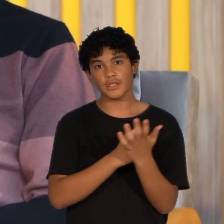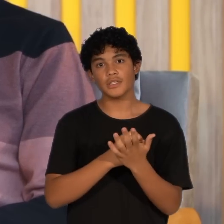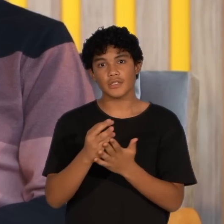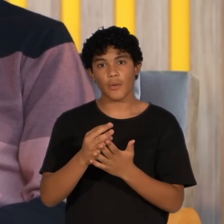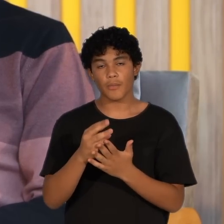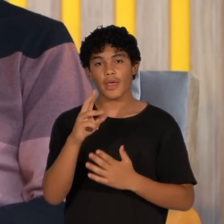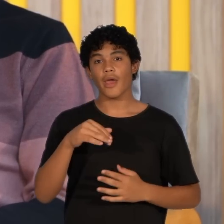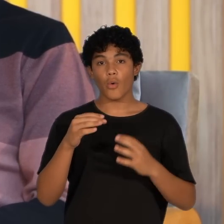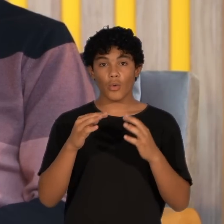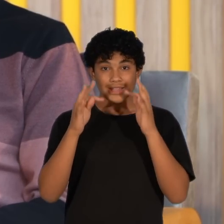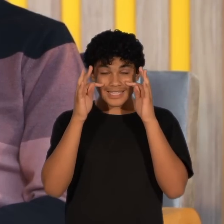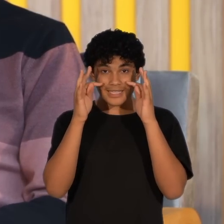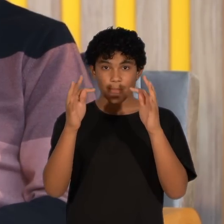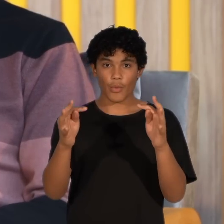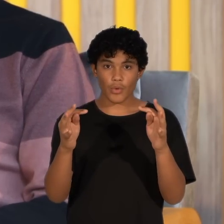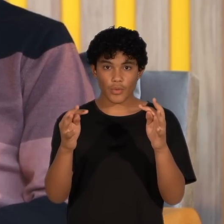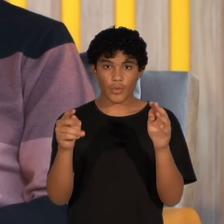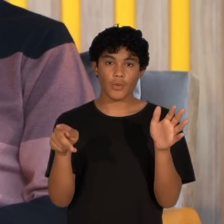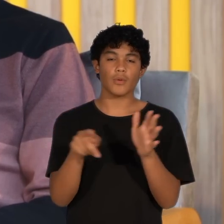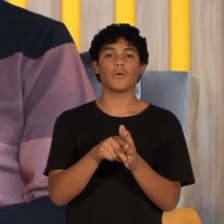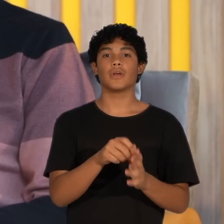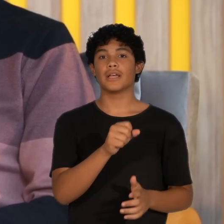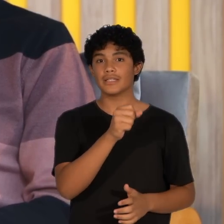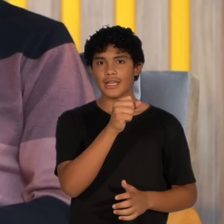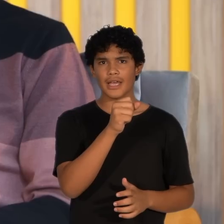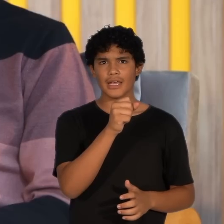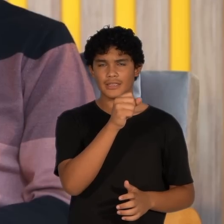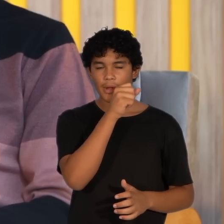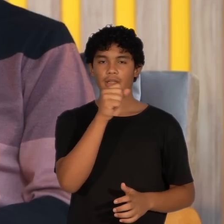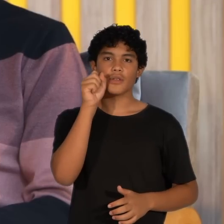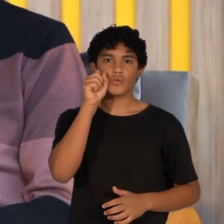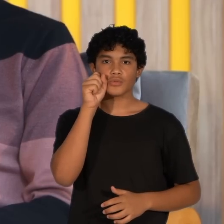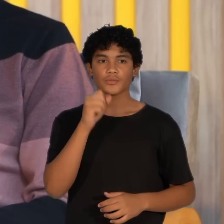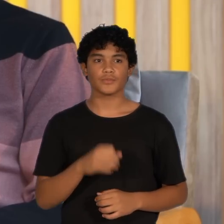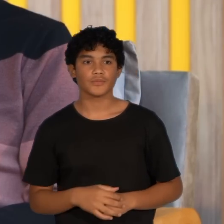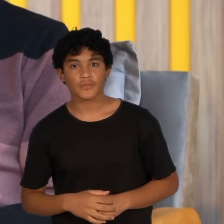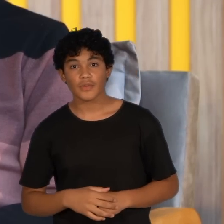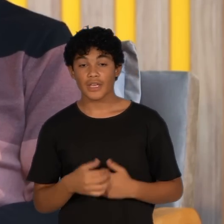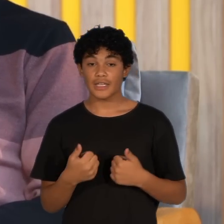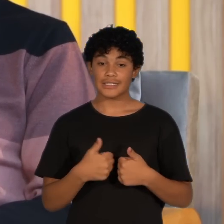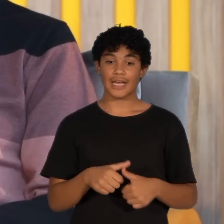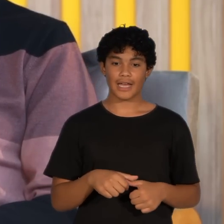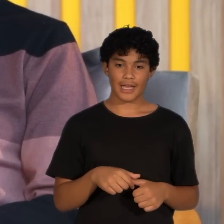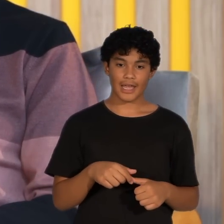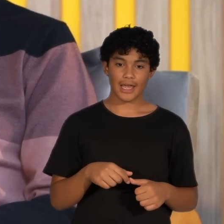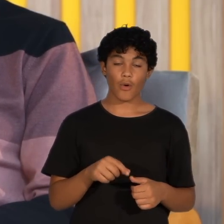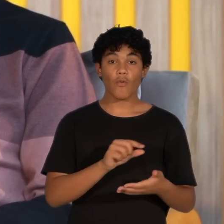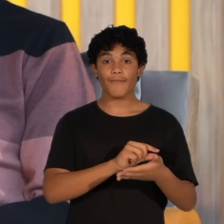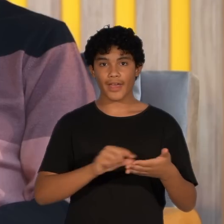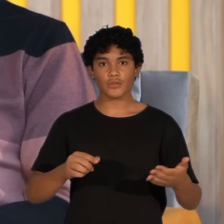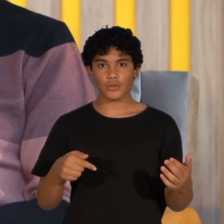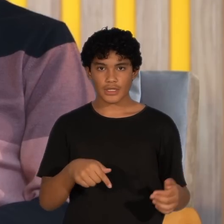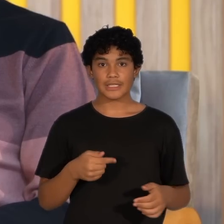o testemunho dos samaritanos. E a gente tem até um verso também interessante que foi colocado na lição de hoje. Está lá em João